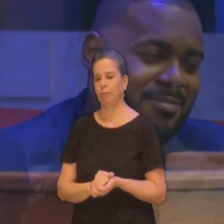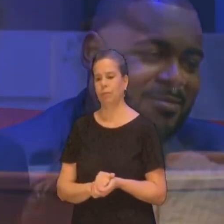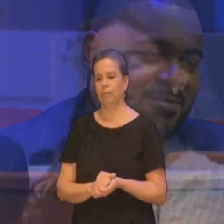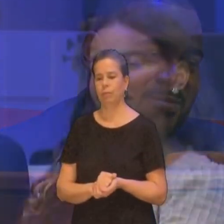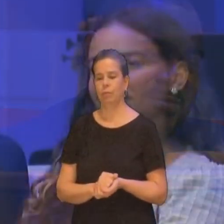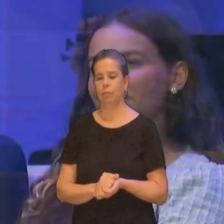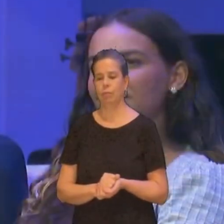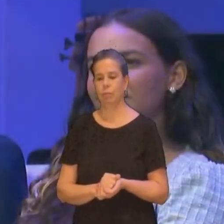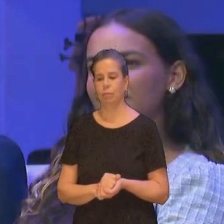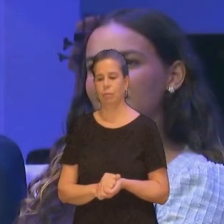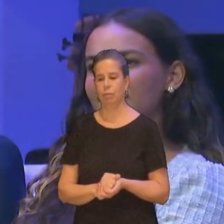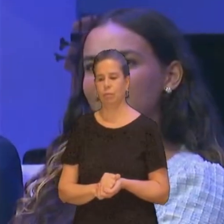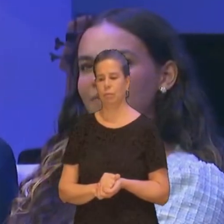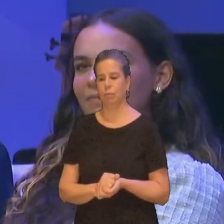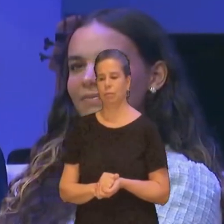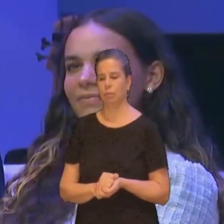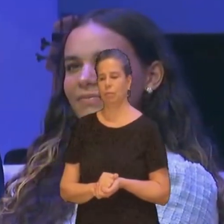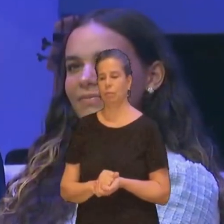praticar.